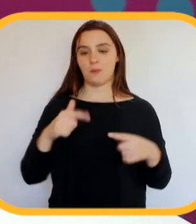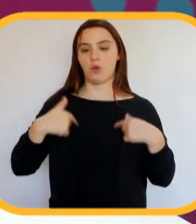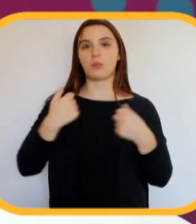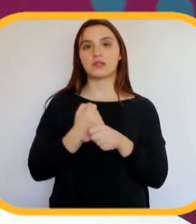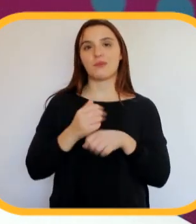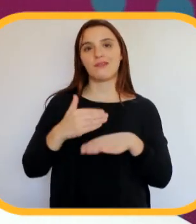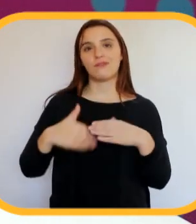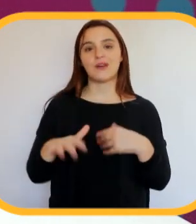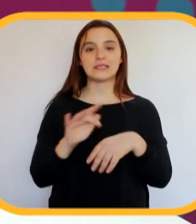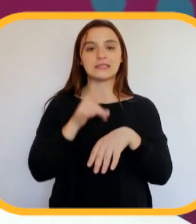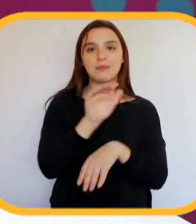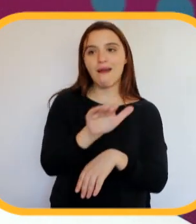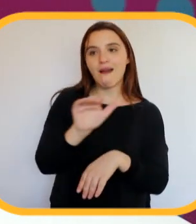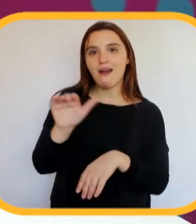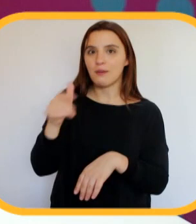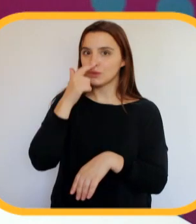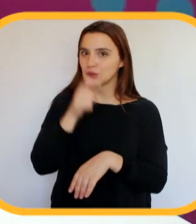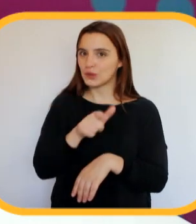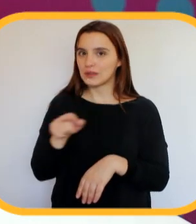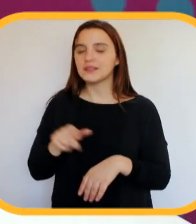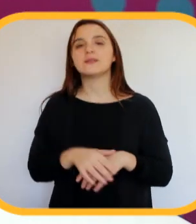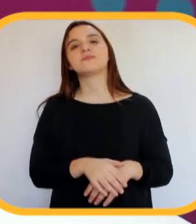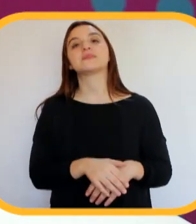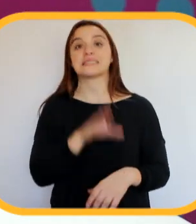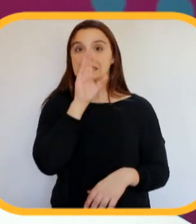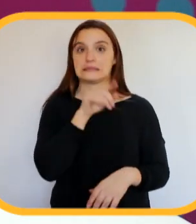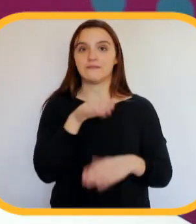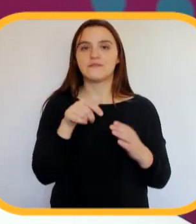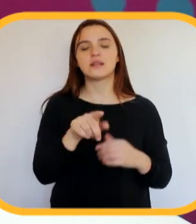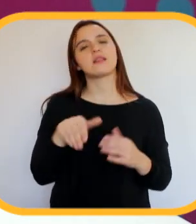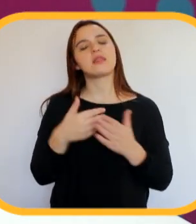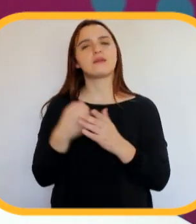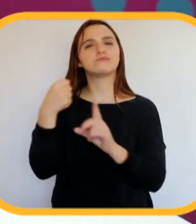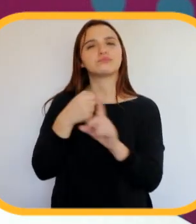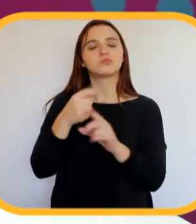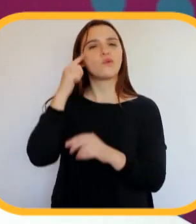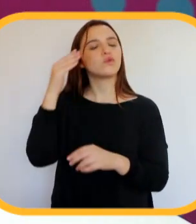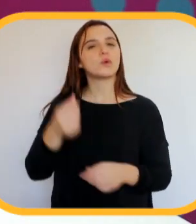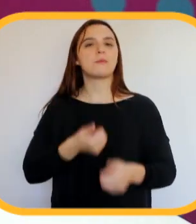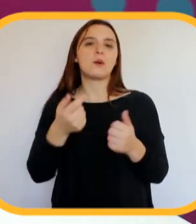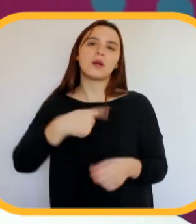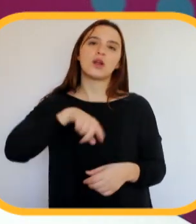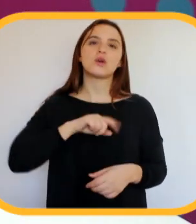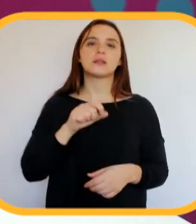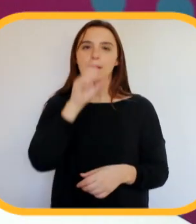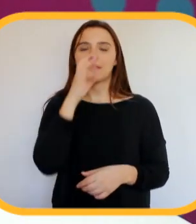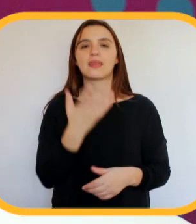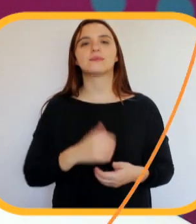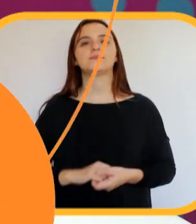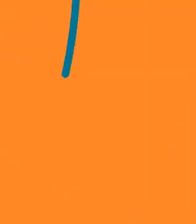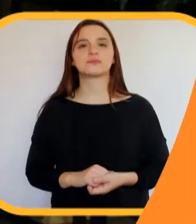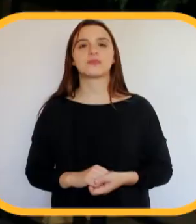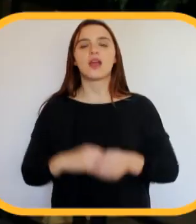tua parte e sensibilizar as pessoas à tua volta. Só assim poderemos lutar por um futuro melhor para nós e para o meio